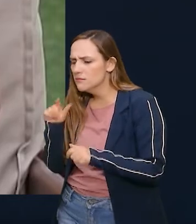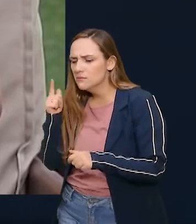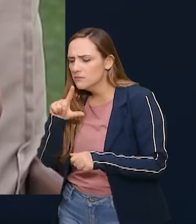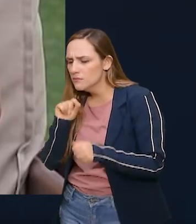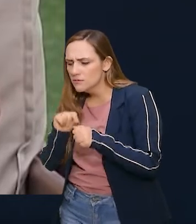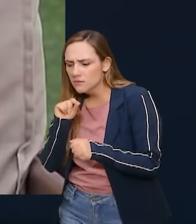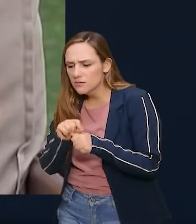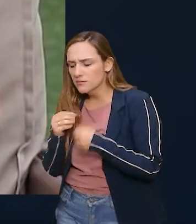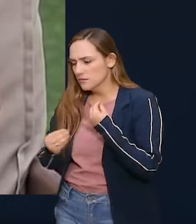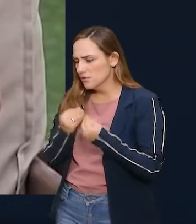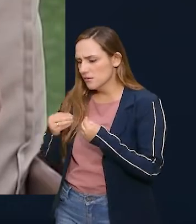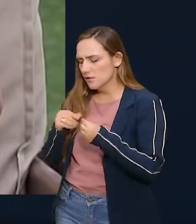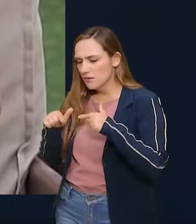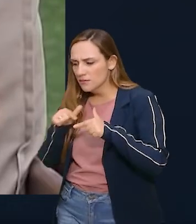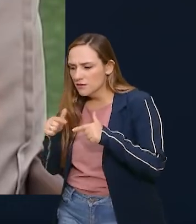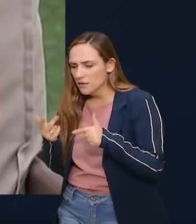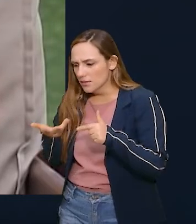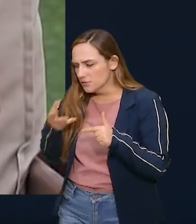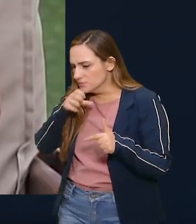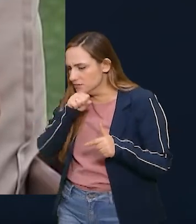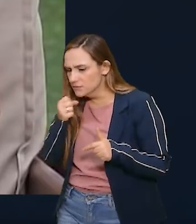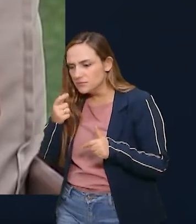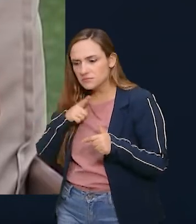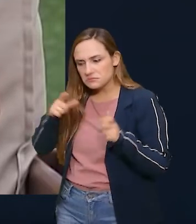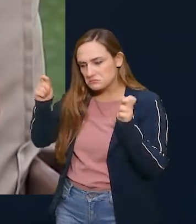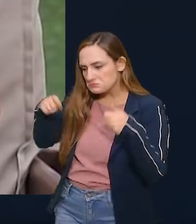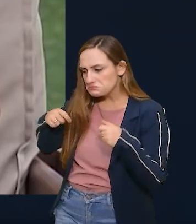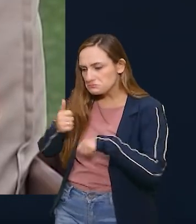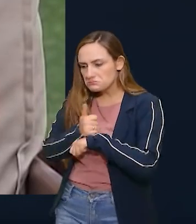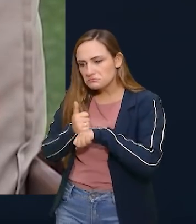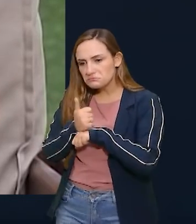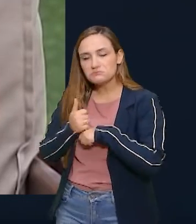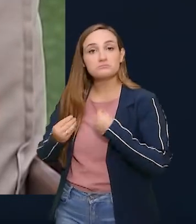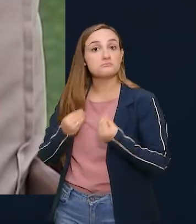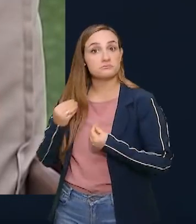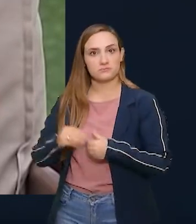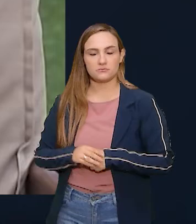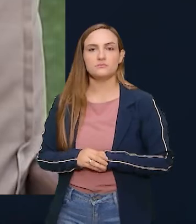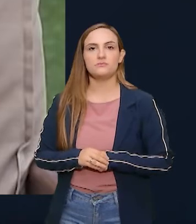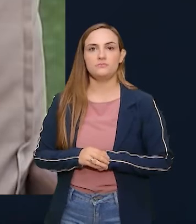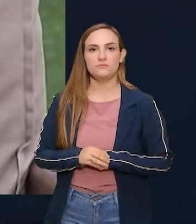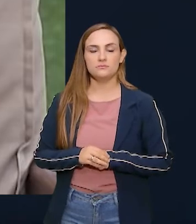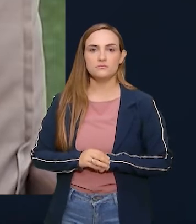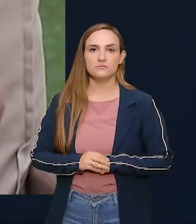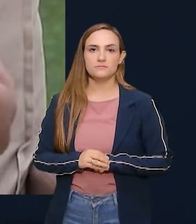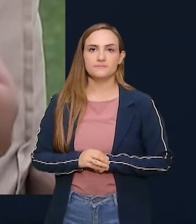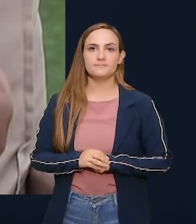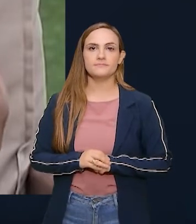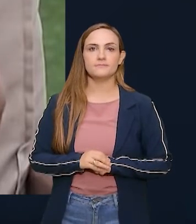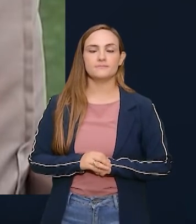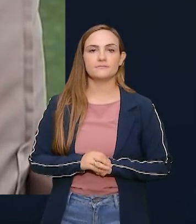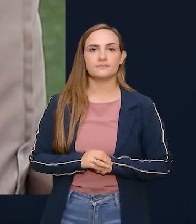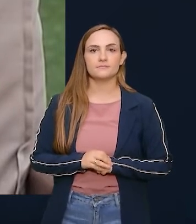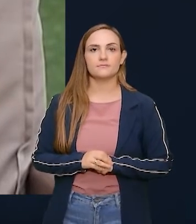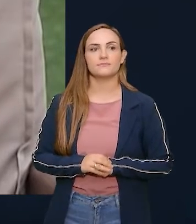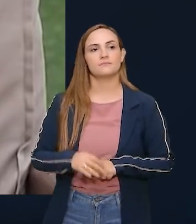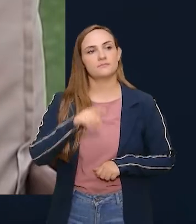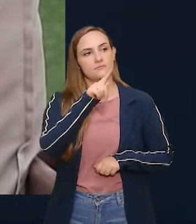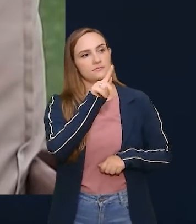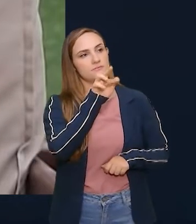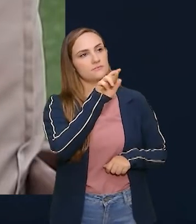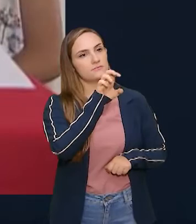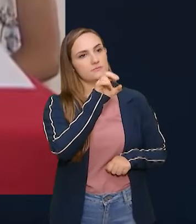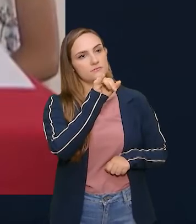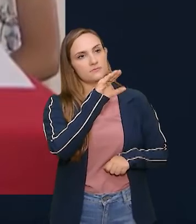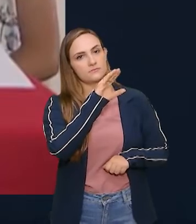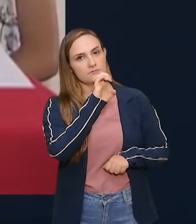ele consegue fazer, desempenhar, como que é a produção dessa pessoa, quando comparada com outros que estão dentro da